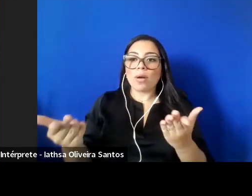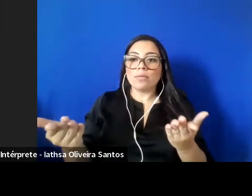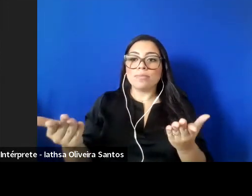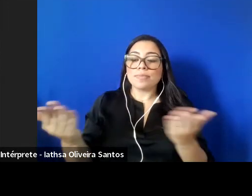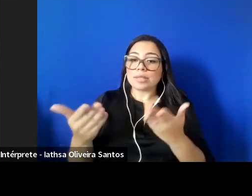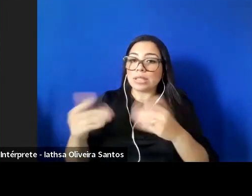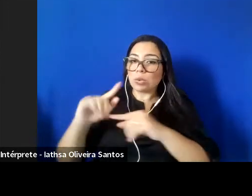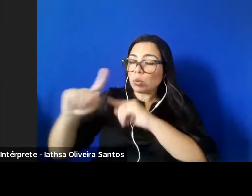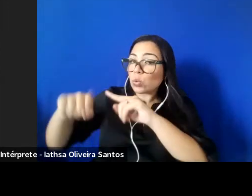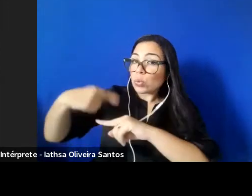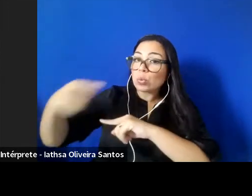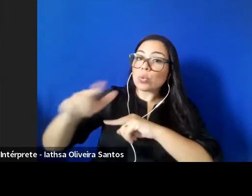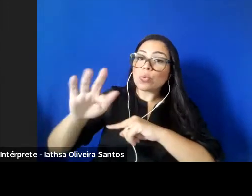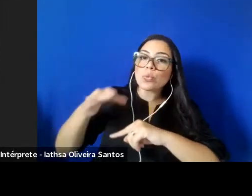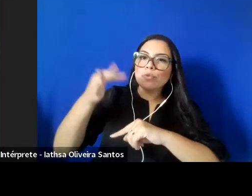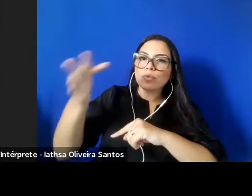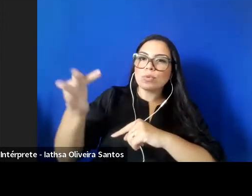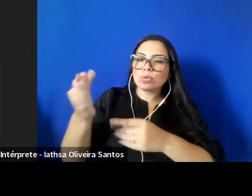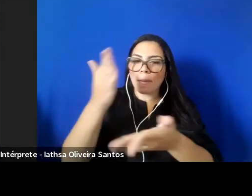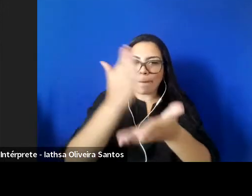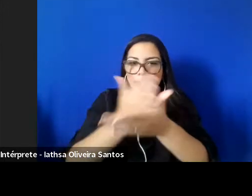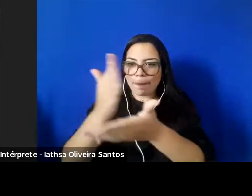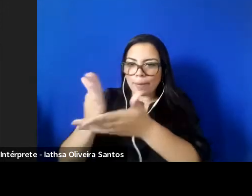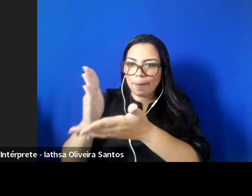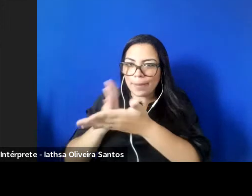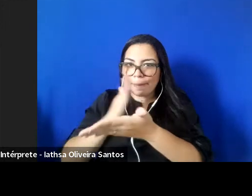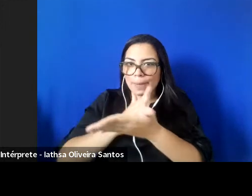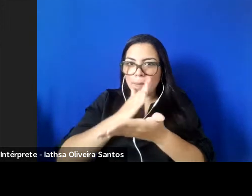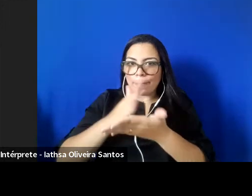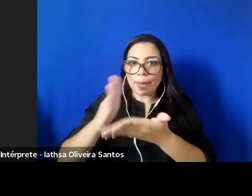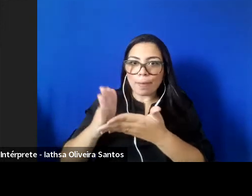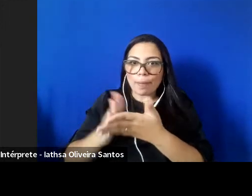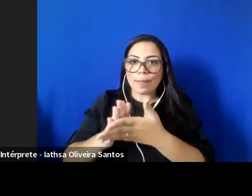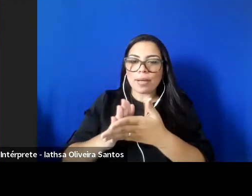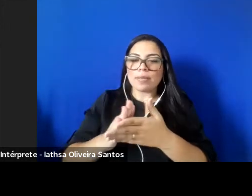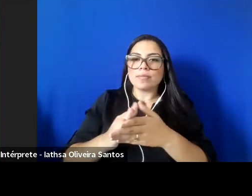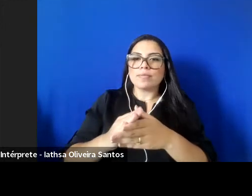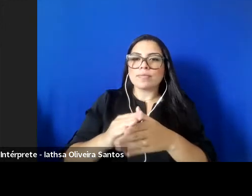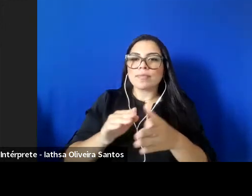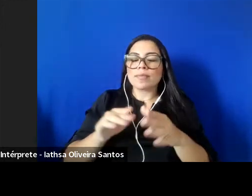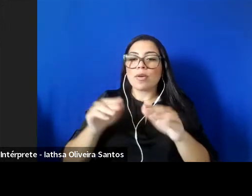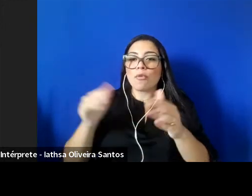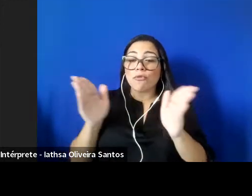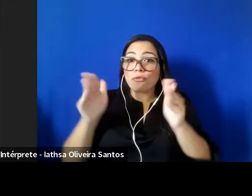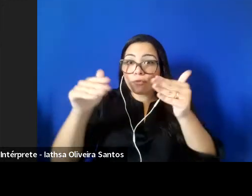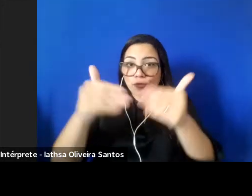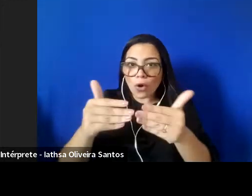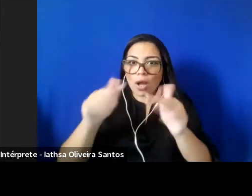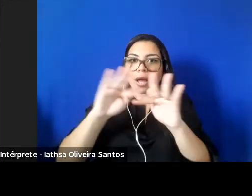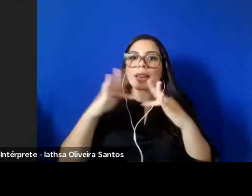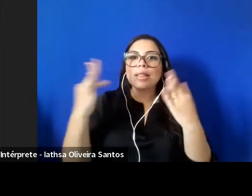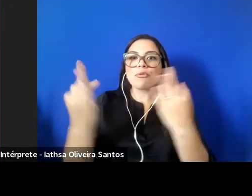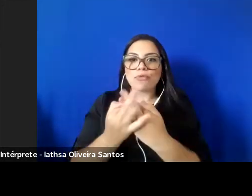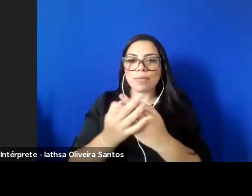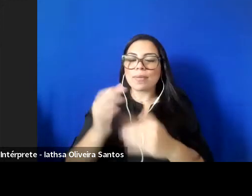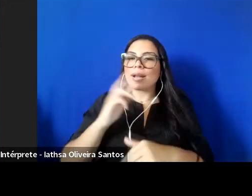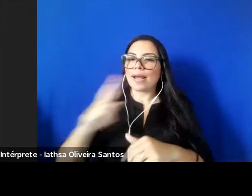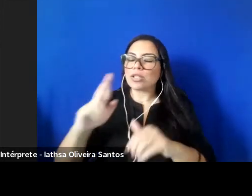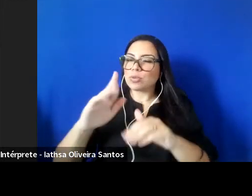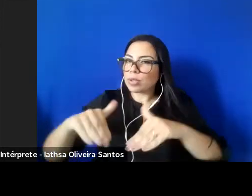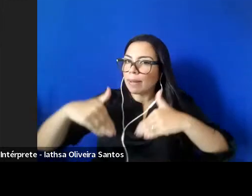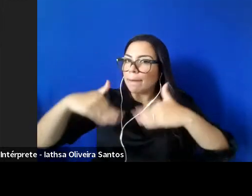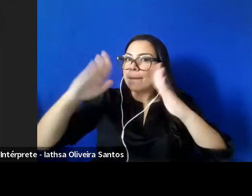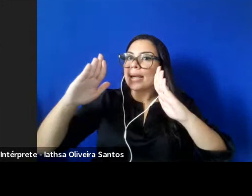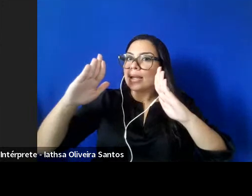próximo passo, a gente vai fatiar isso, vai segmentar, vai tratar mais da área de família, que ela apresentou uma resposta bem melhor. Então, a área de